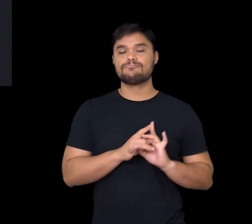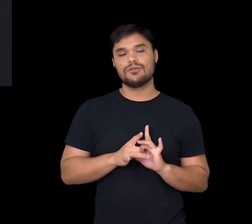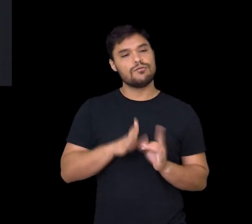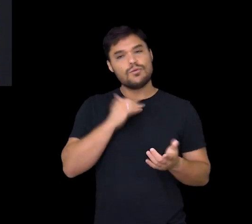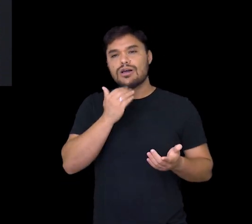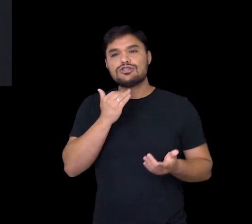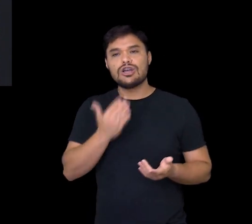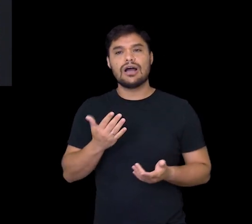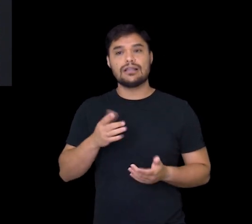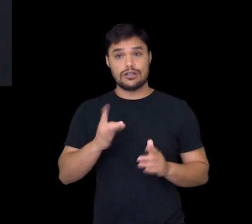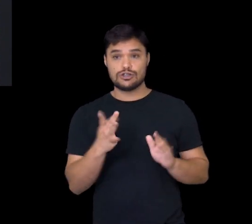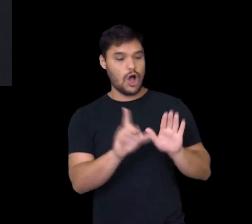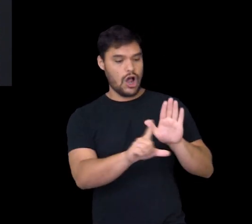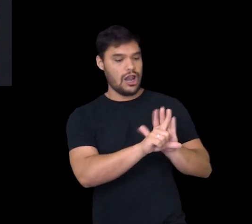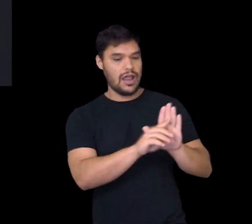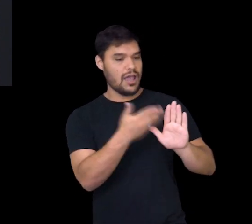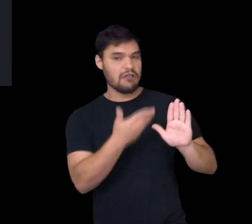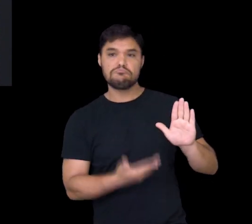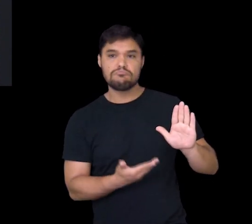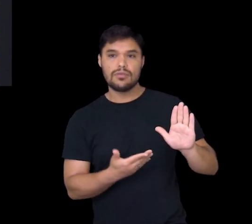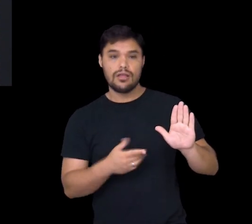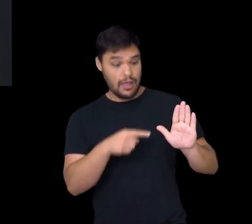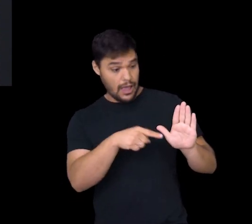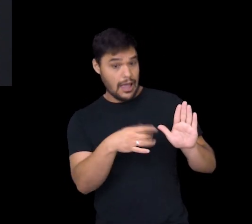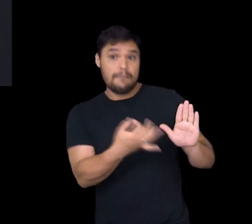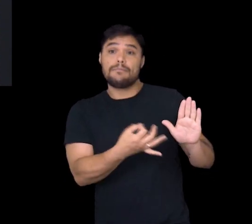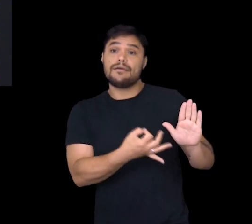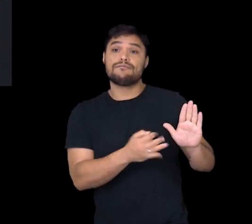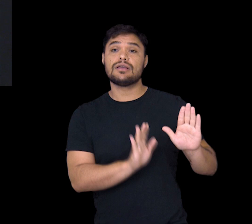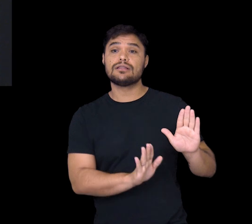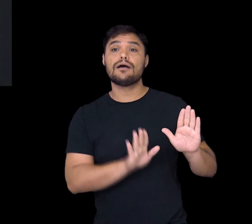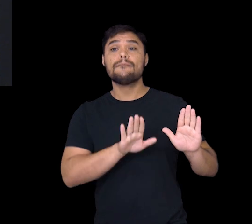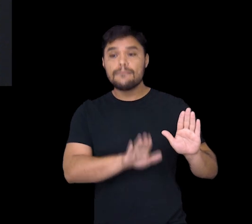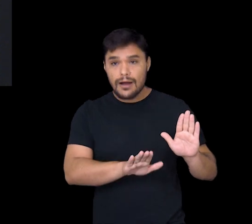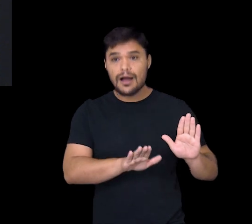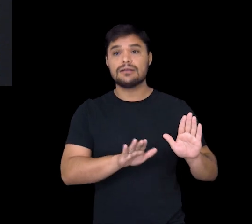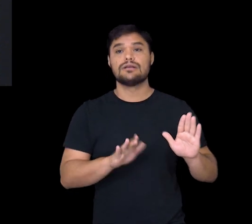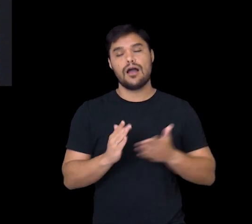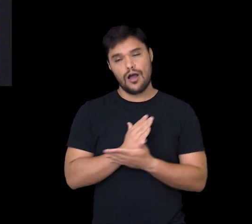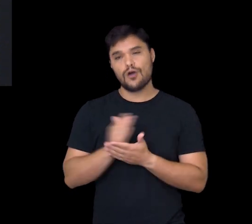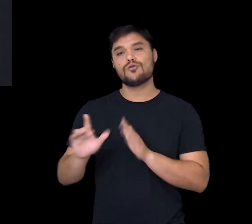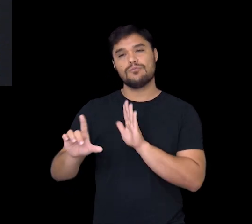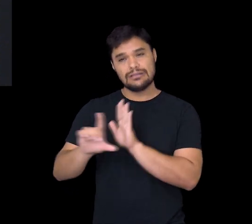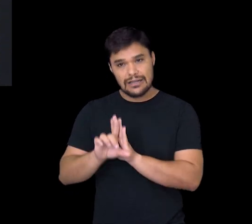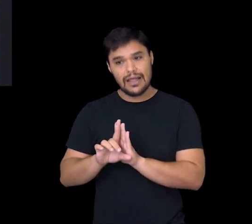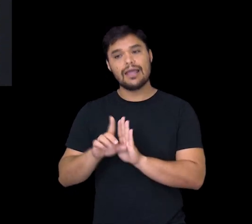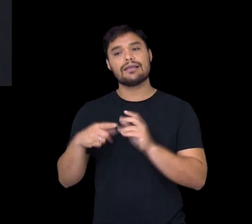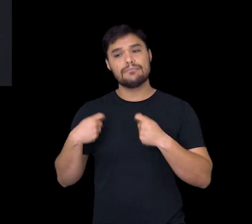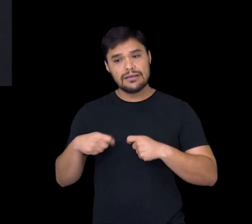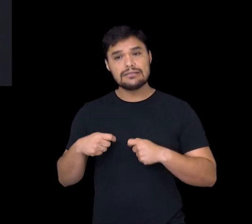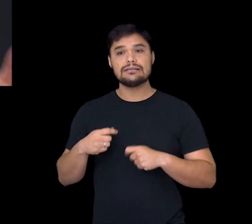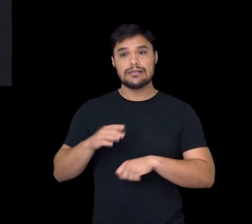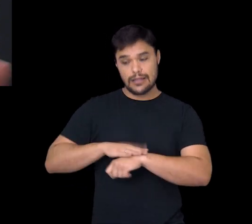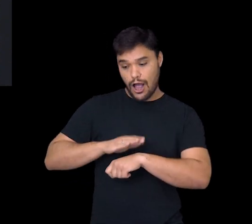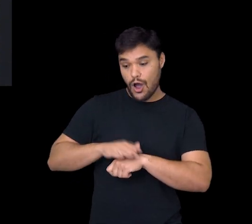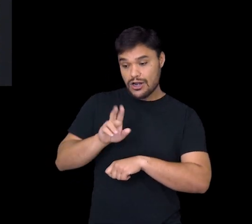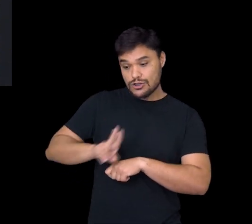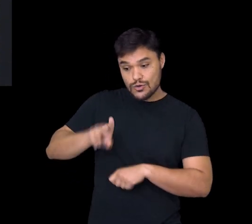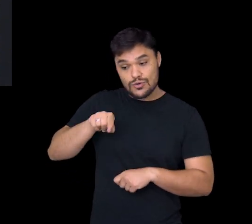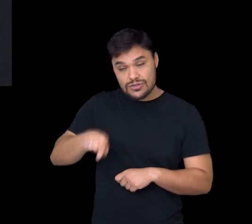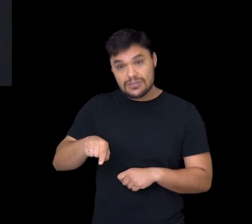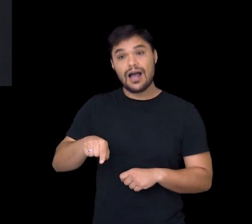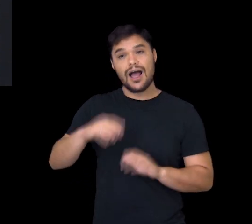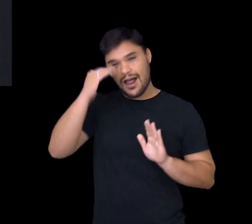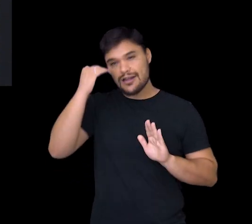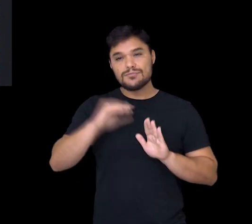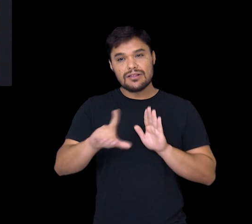rede, porque não adianta só ter a legislação, ela pode ser perfeita, né? Nós temos algumas legislações e que depois, ali na hora de